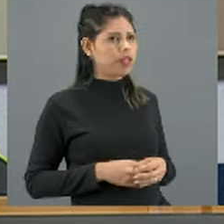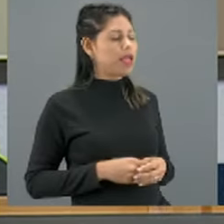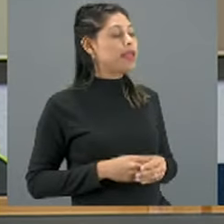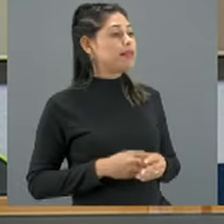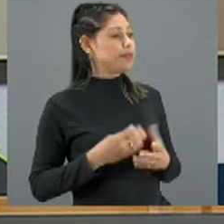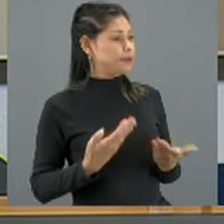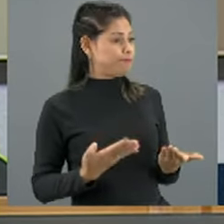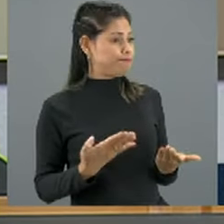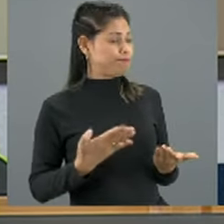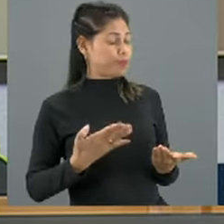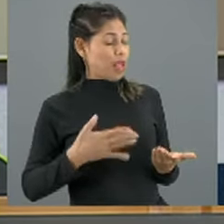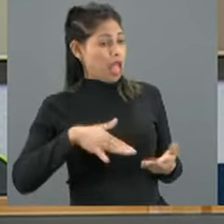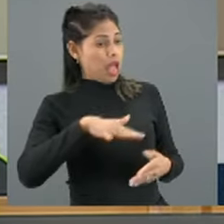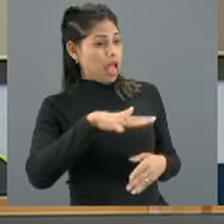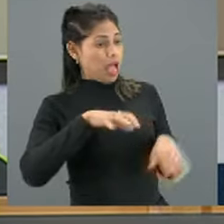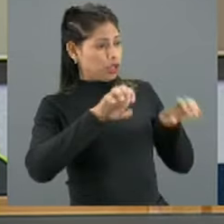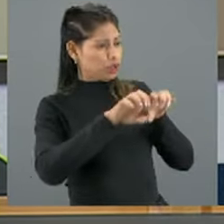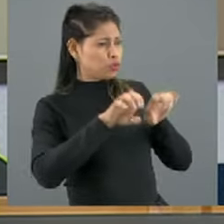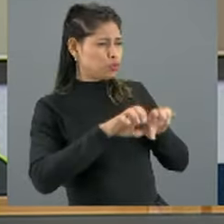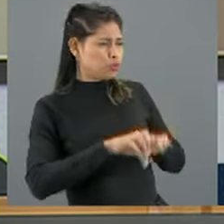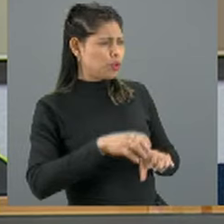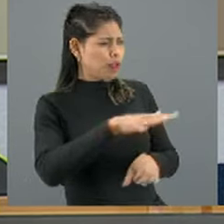área, existe